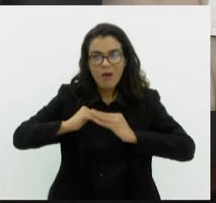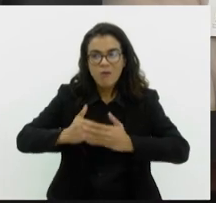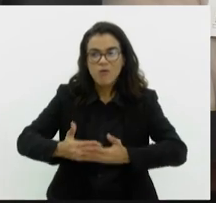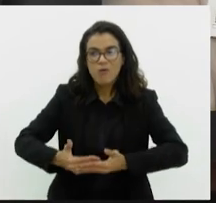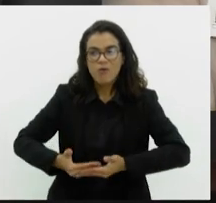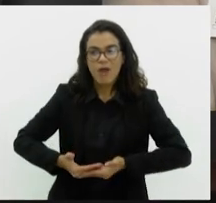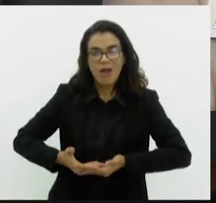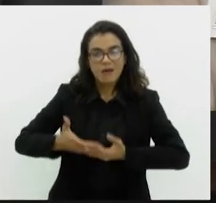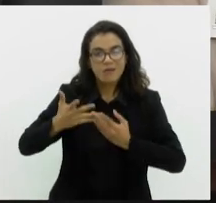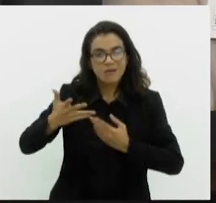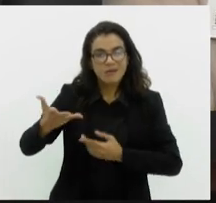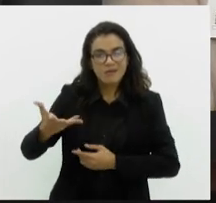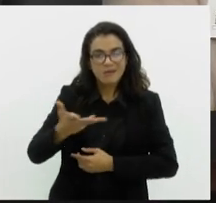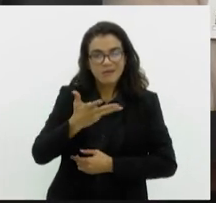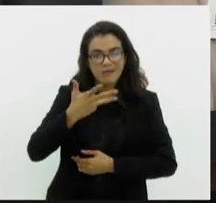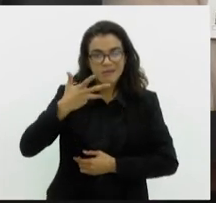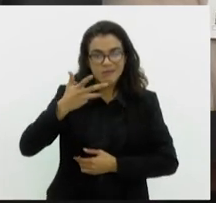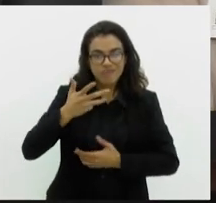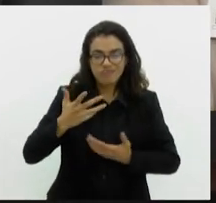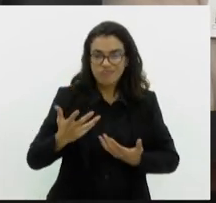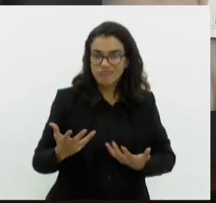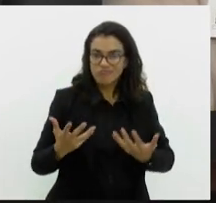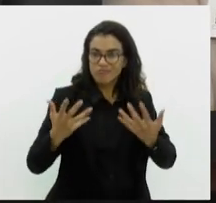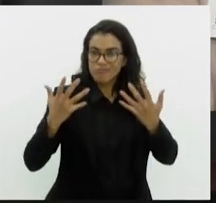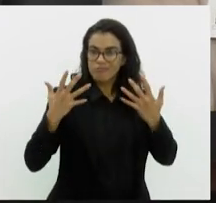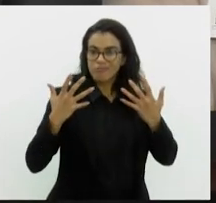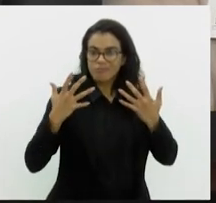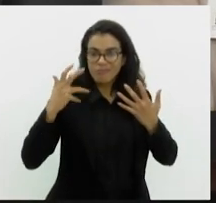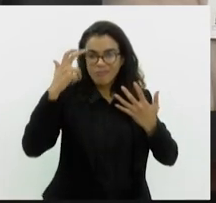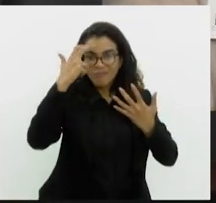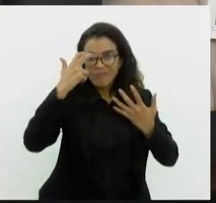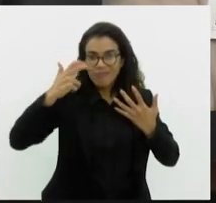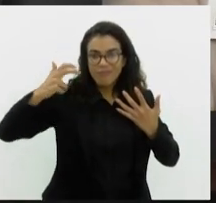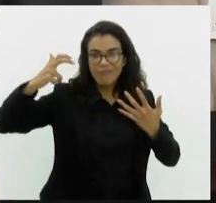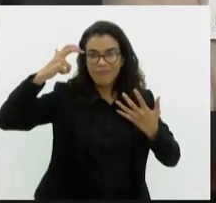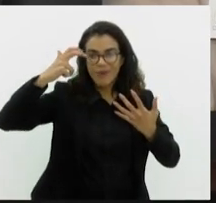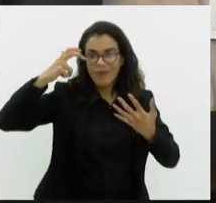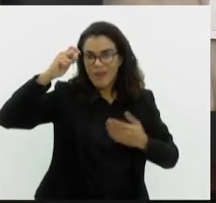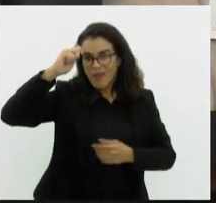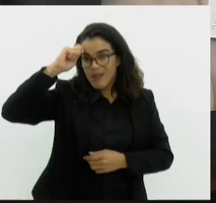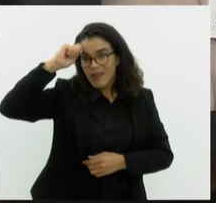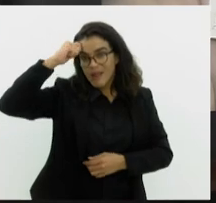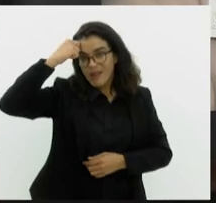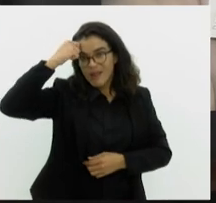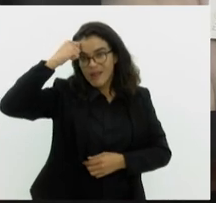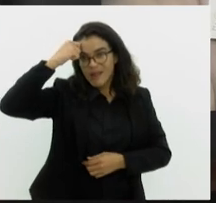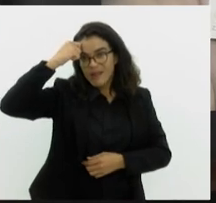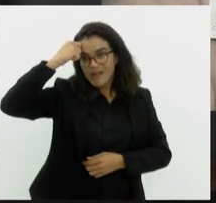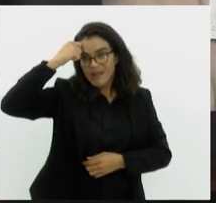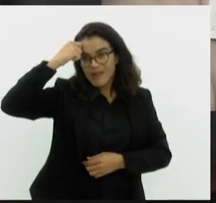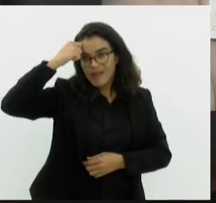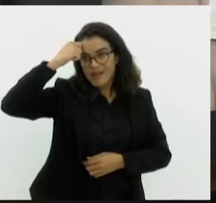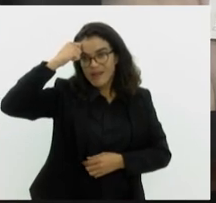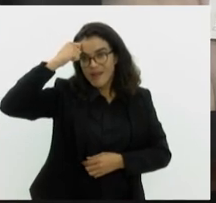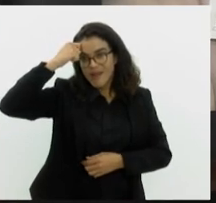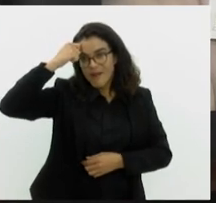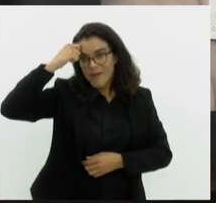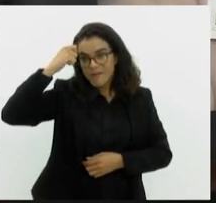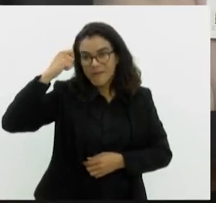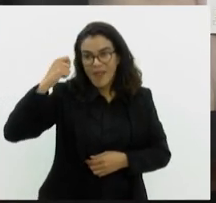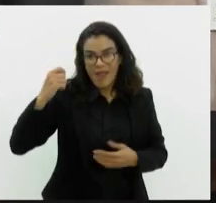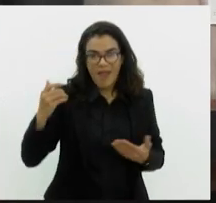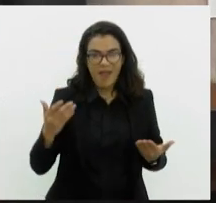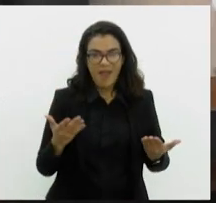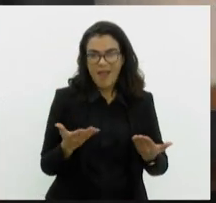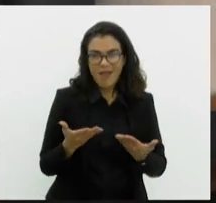da beleza, do que é nobre, do que é sábio, do que é preto, principalmente, Renata. Então, chegar aqui